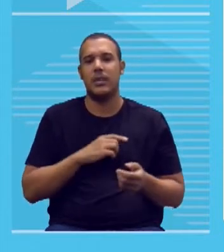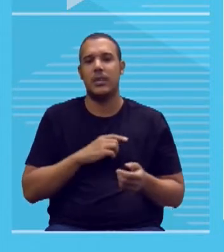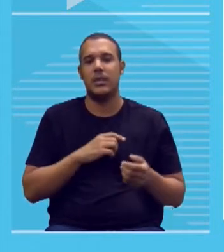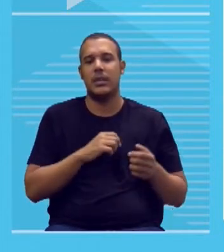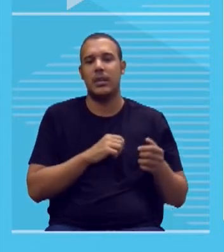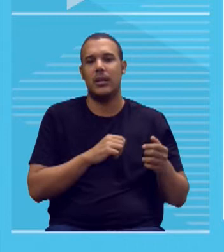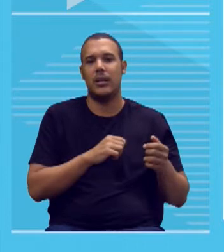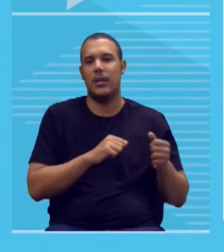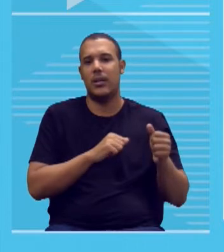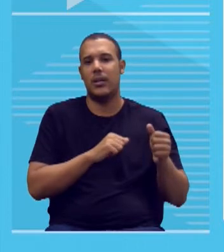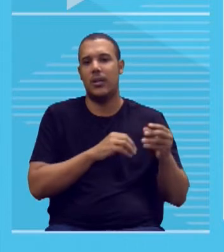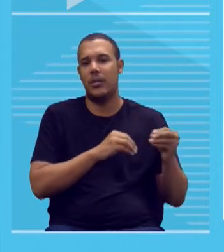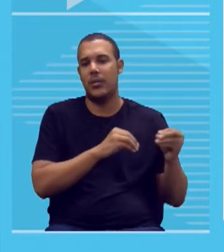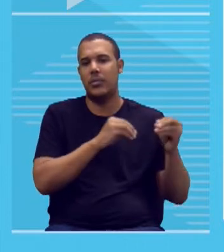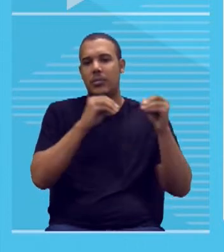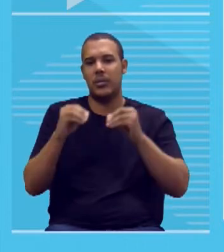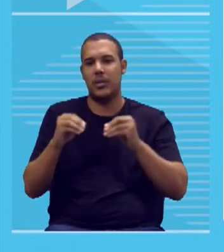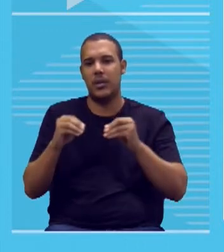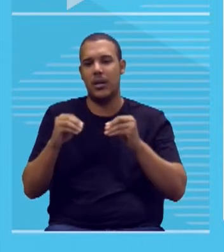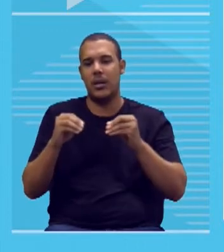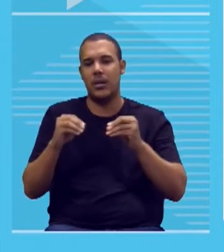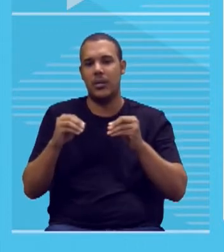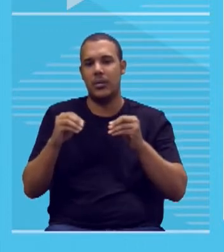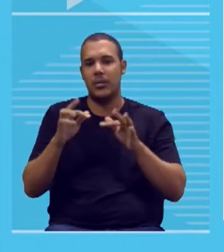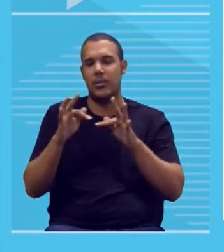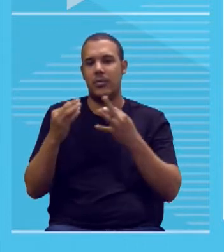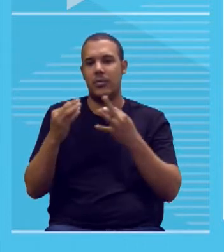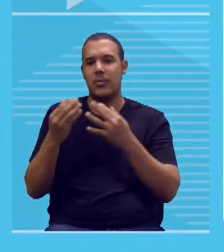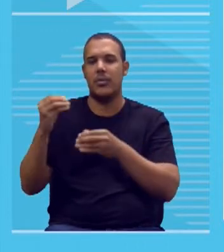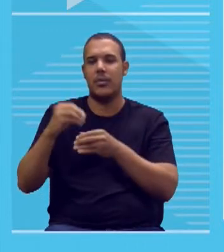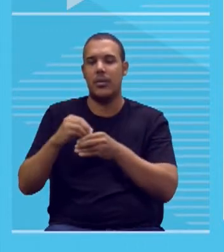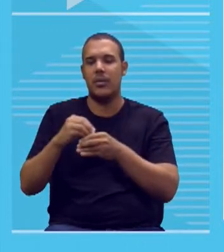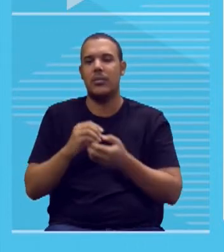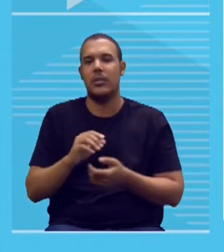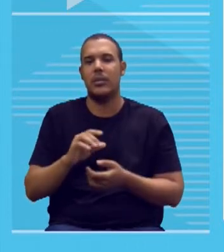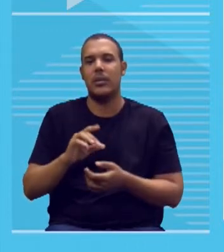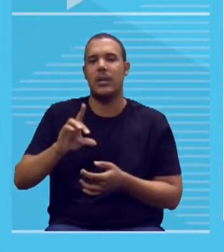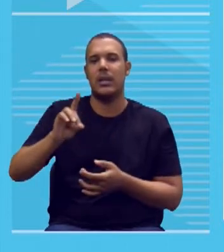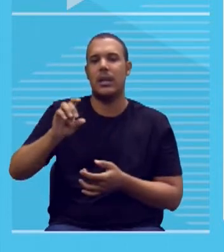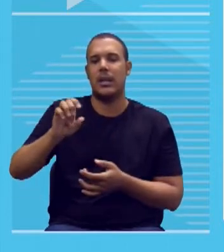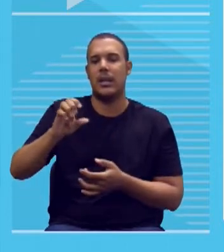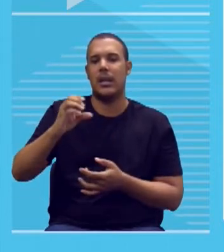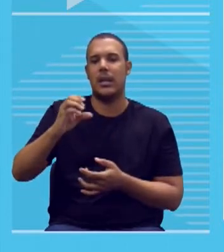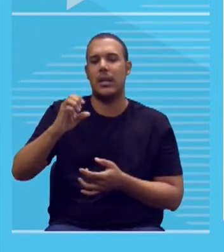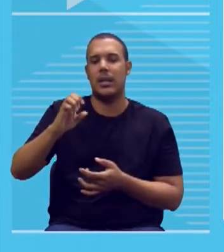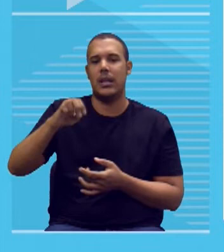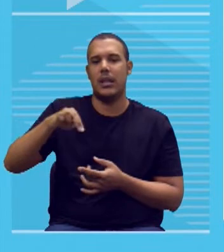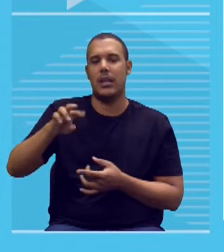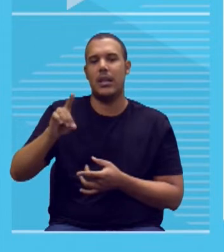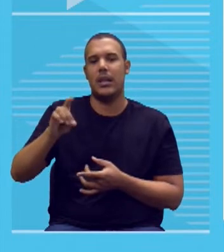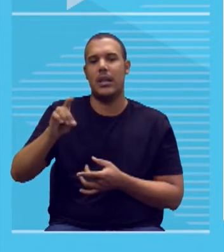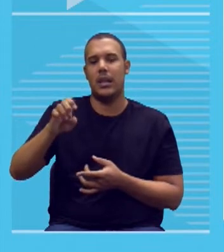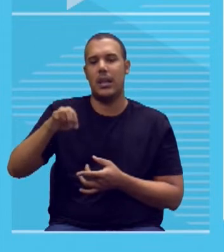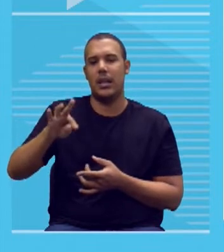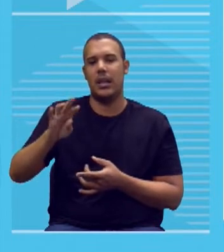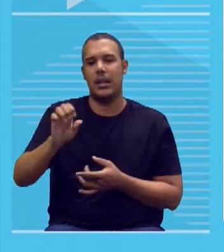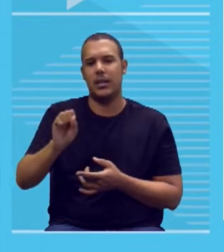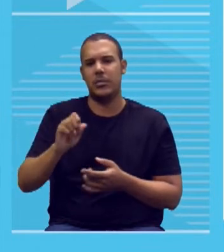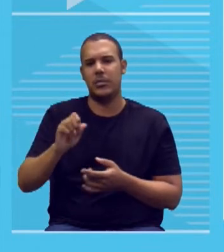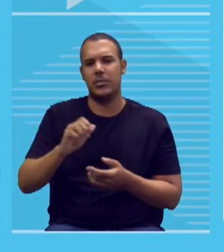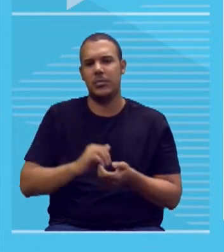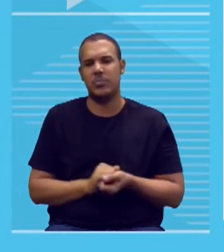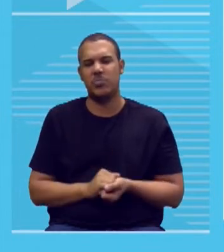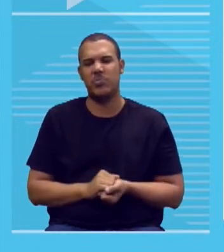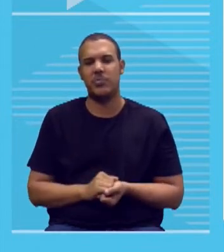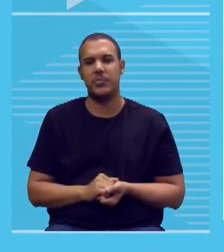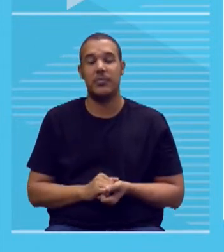transmitida aos descendentes e essa é a lei Falta só mais gente